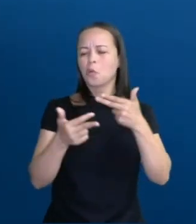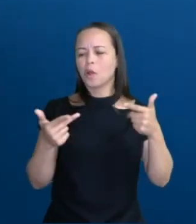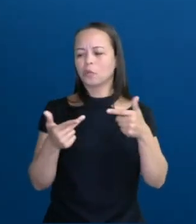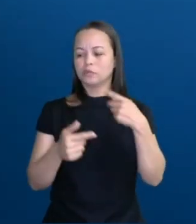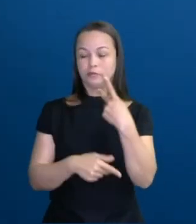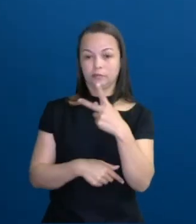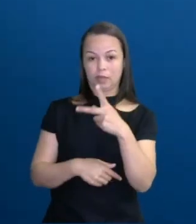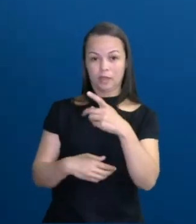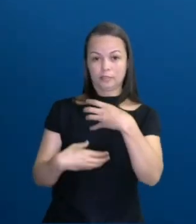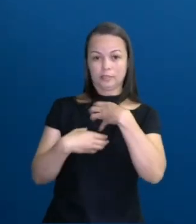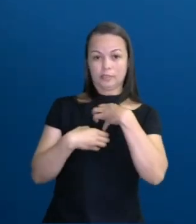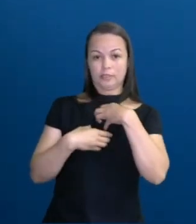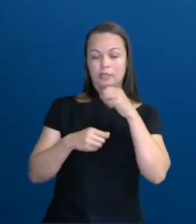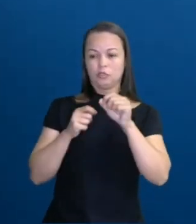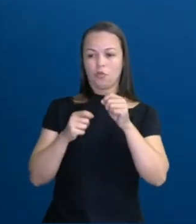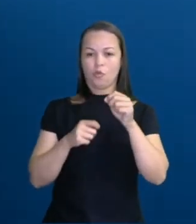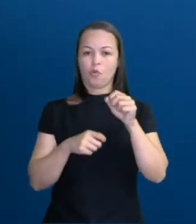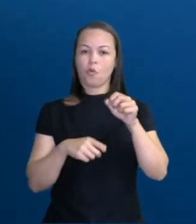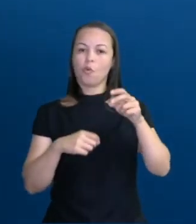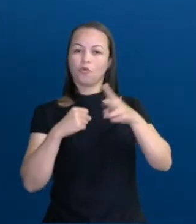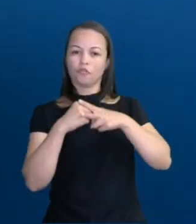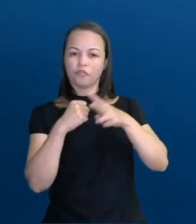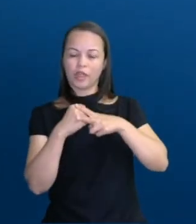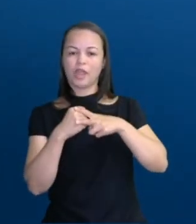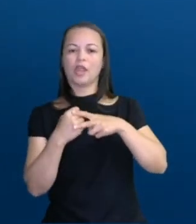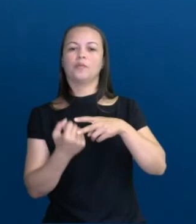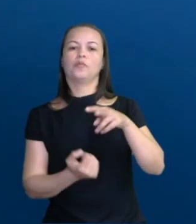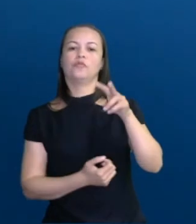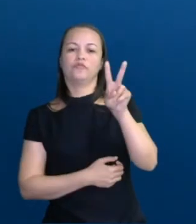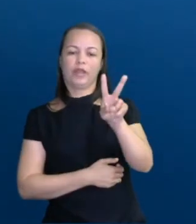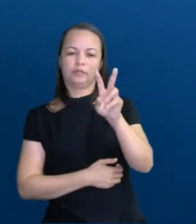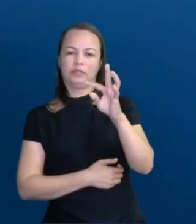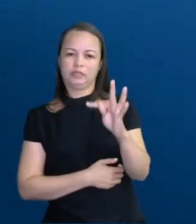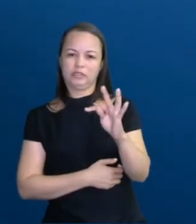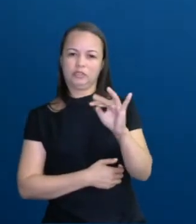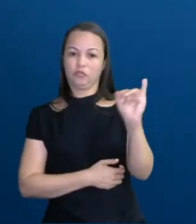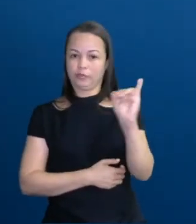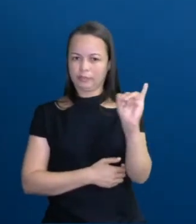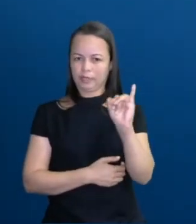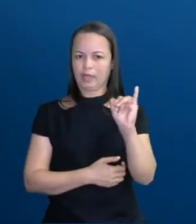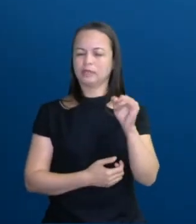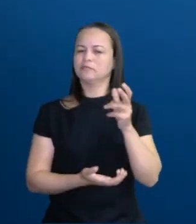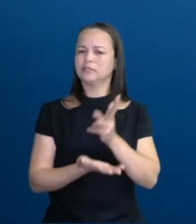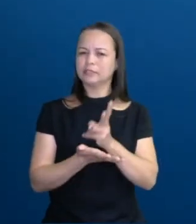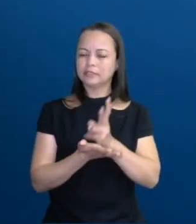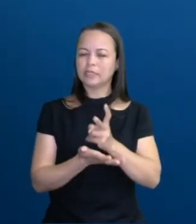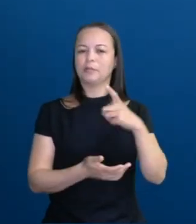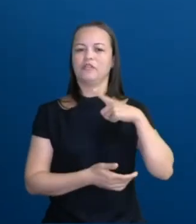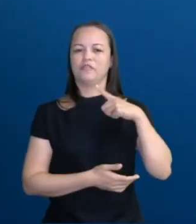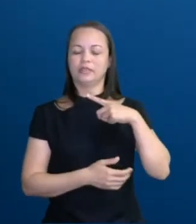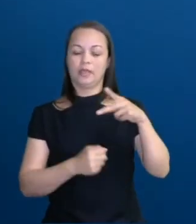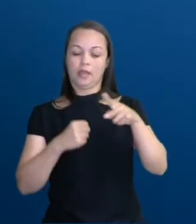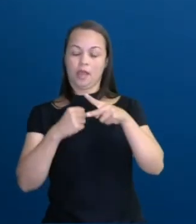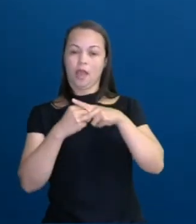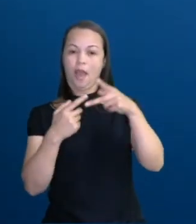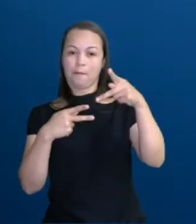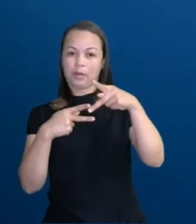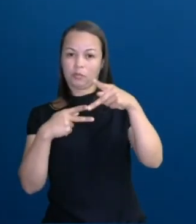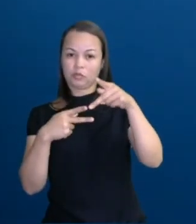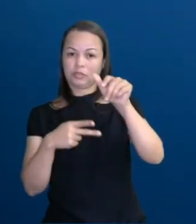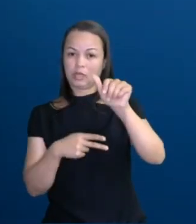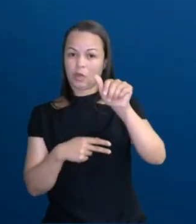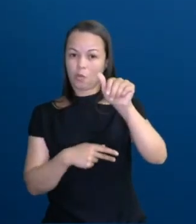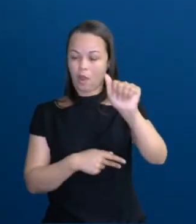nesse sentido o verbo ele é transitivo indireto então ele sempre vai receber a preposição